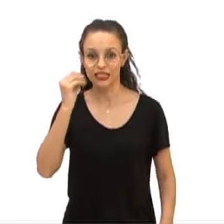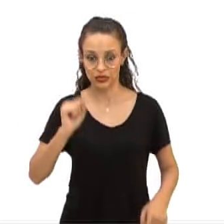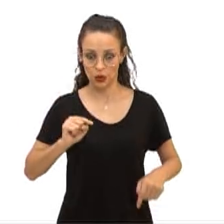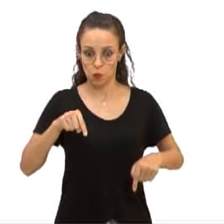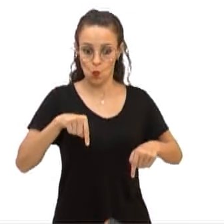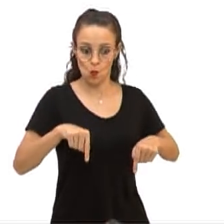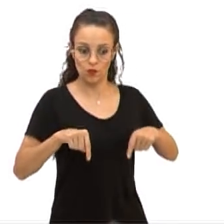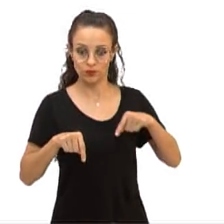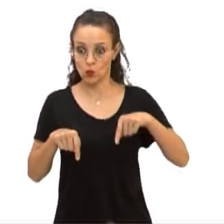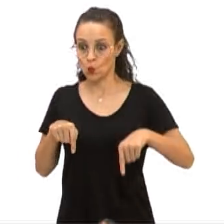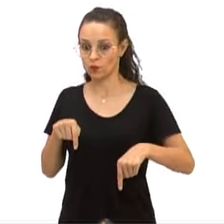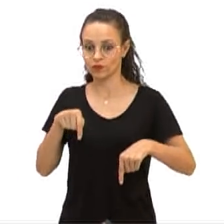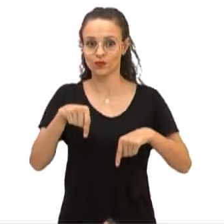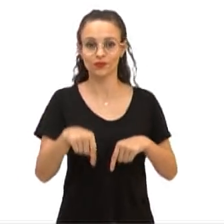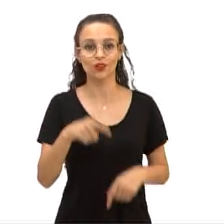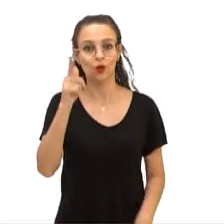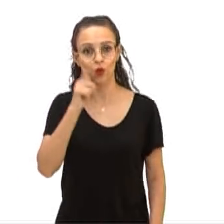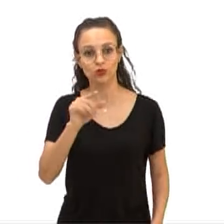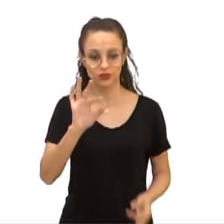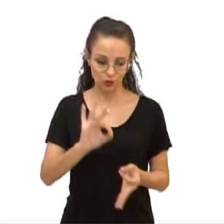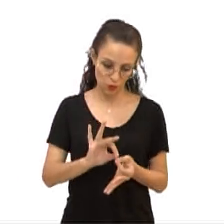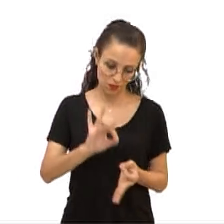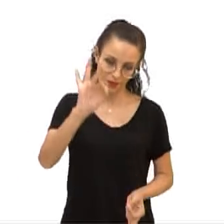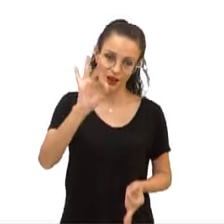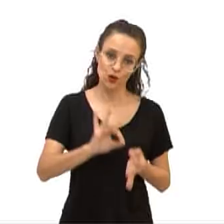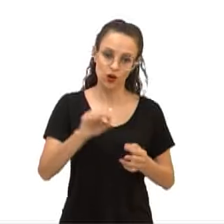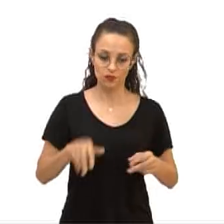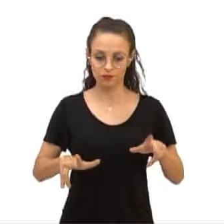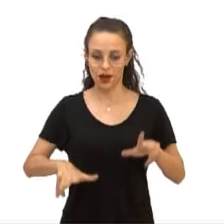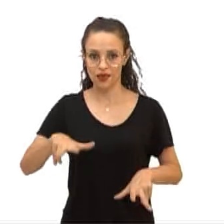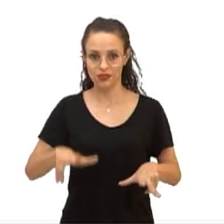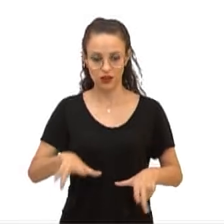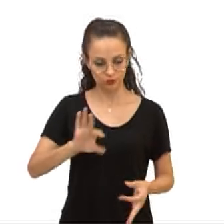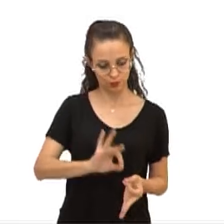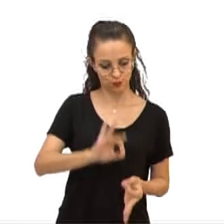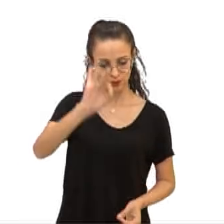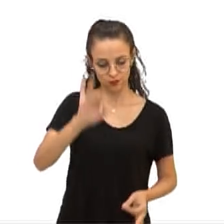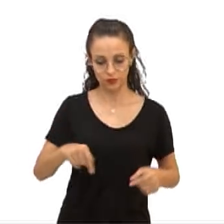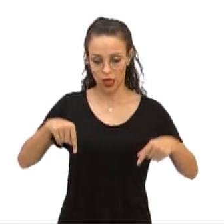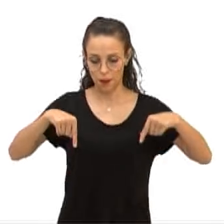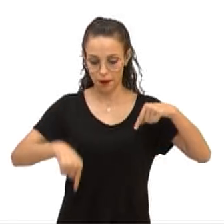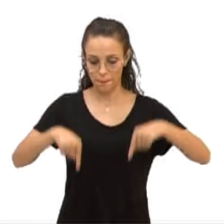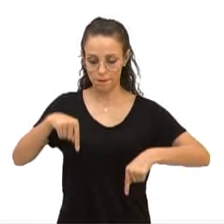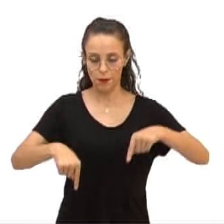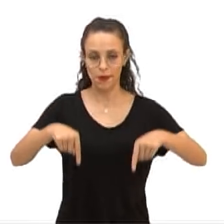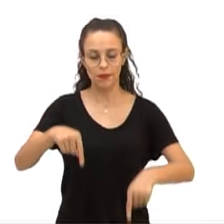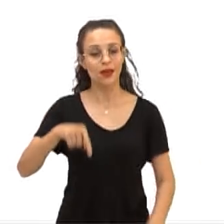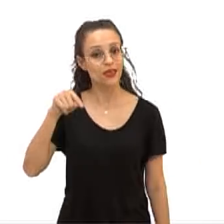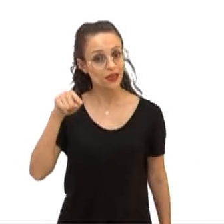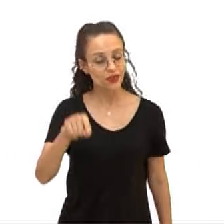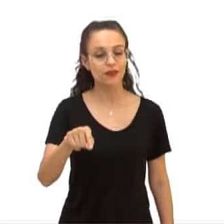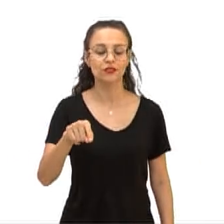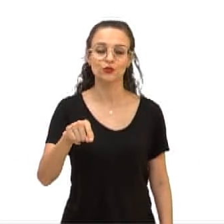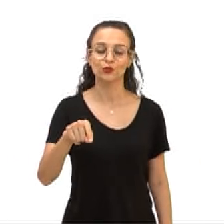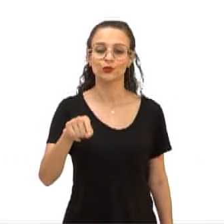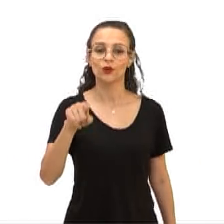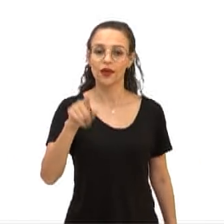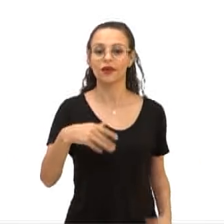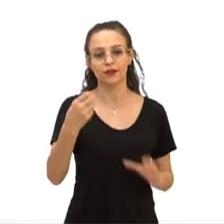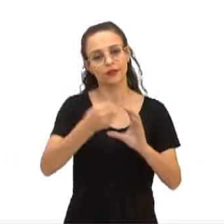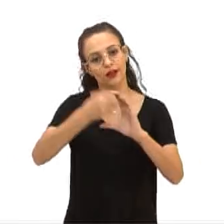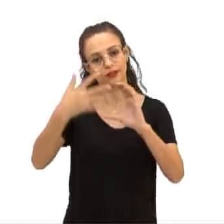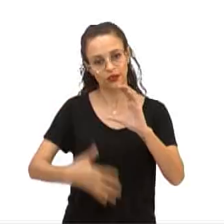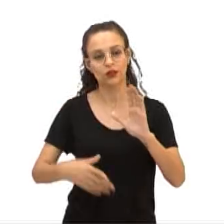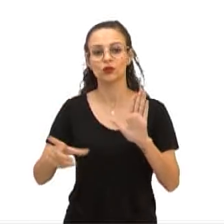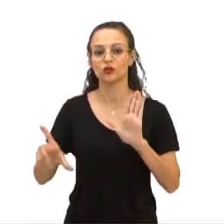esticá-las, eles acabaram ganhando patos maiores, né? Eles ganharam uma condição maior. Isso isso é caracterizado